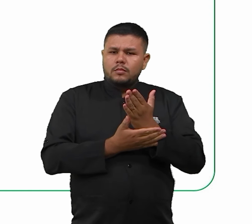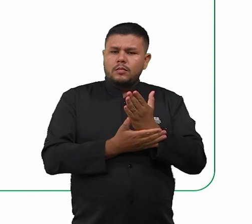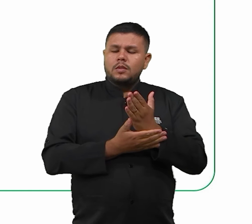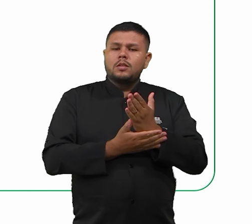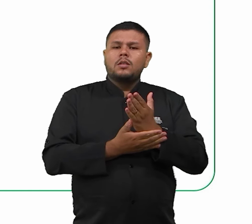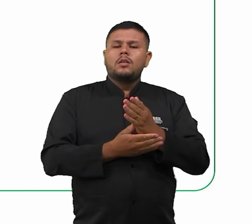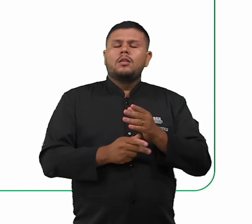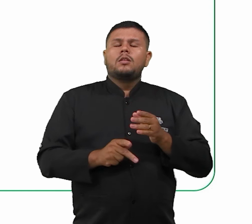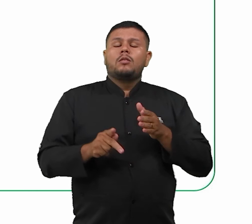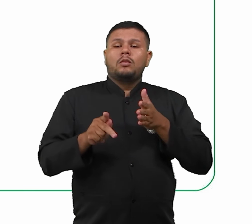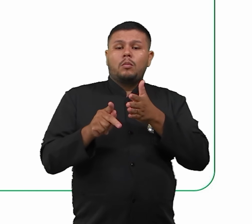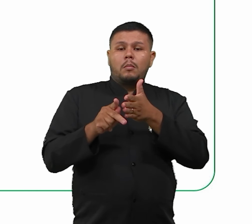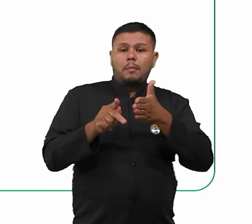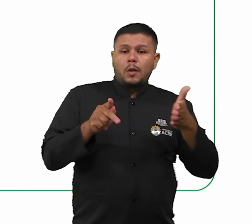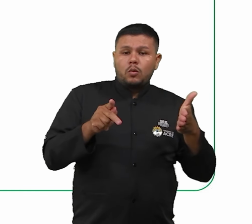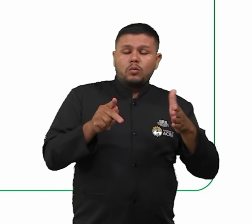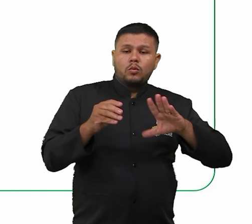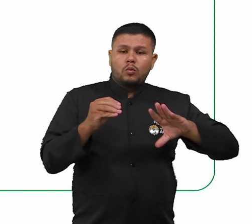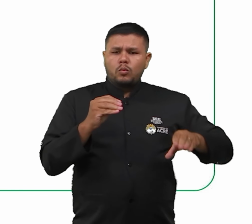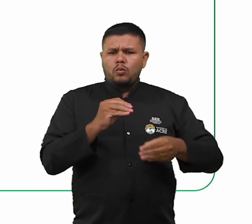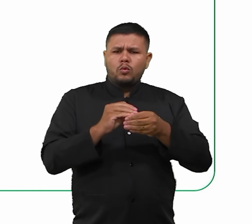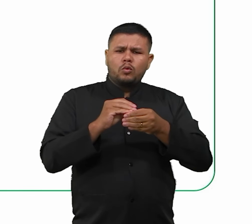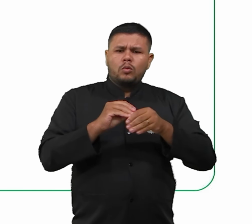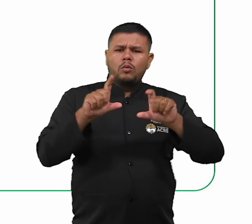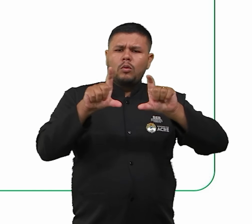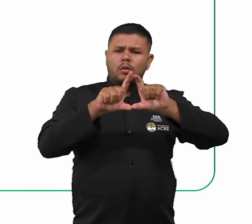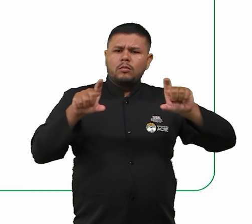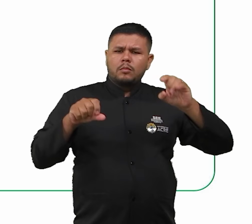é a minha oração principal? Estudei muito.